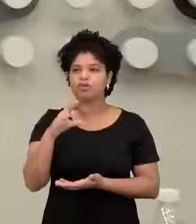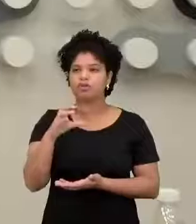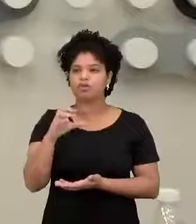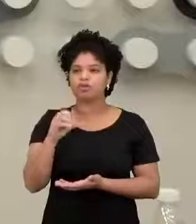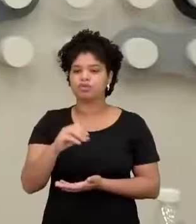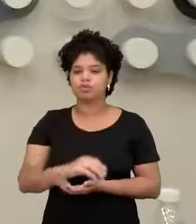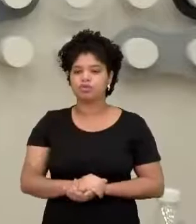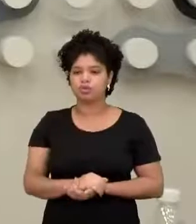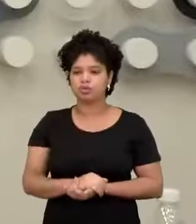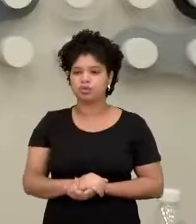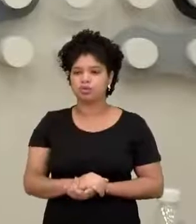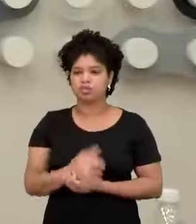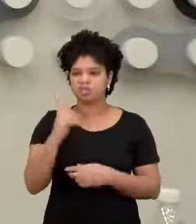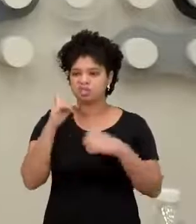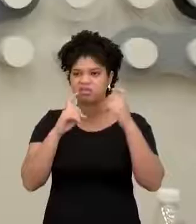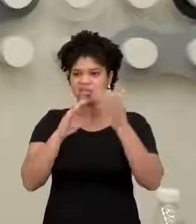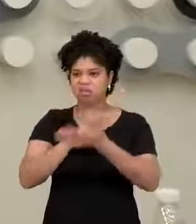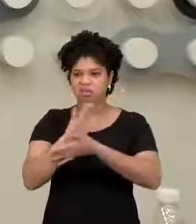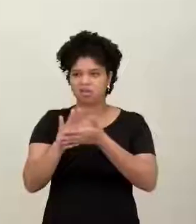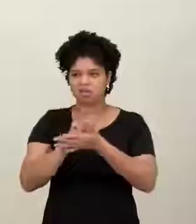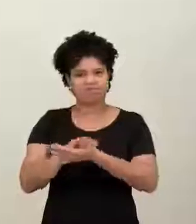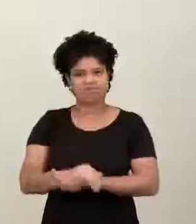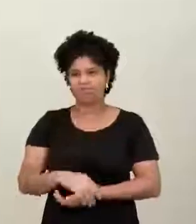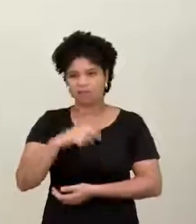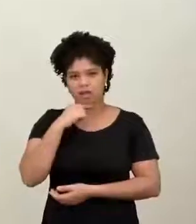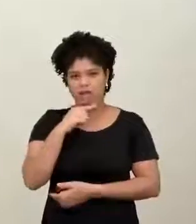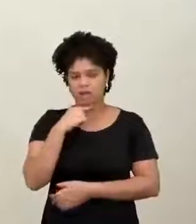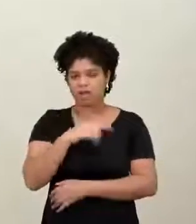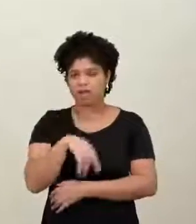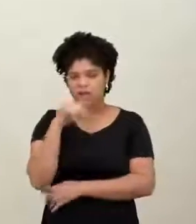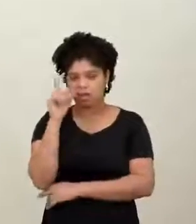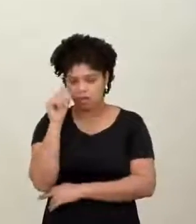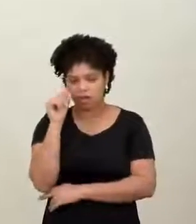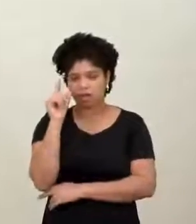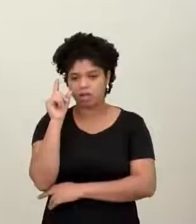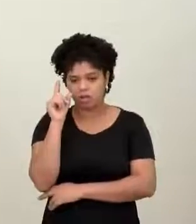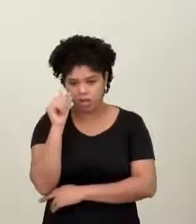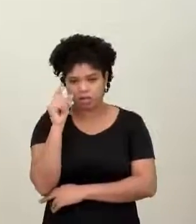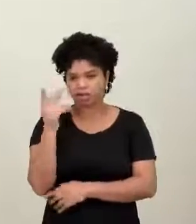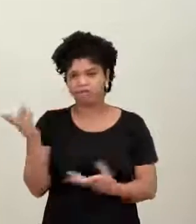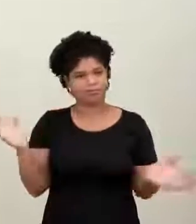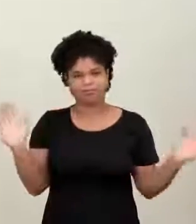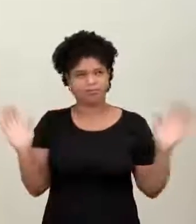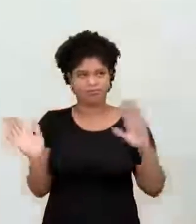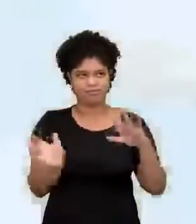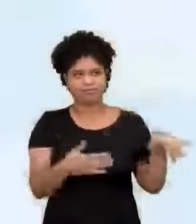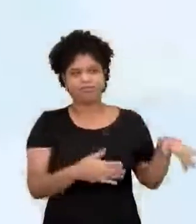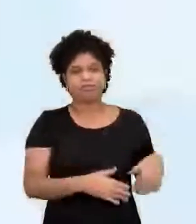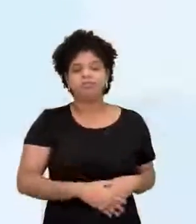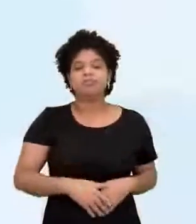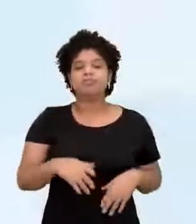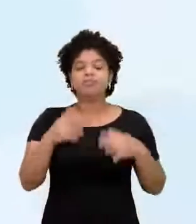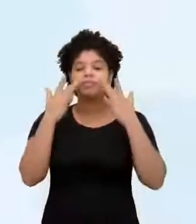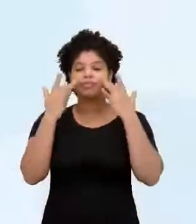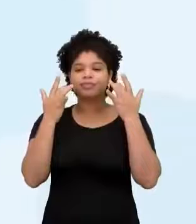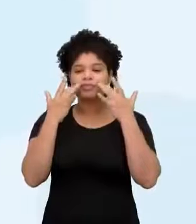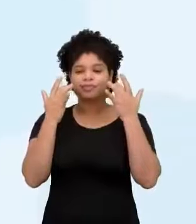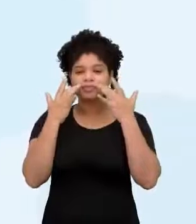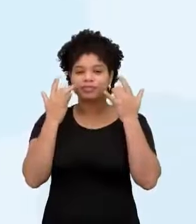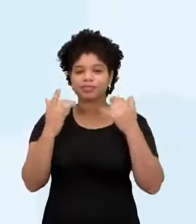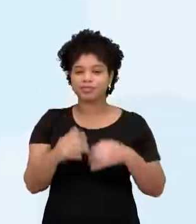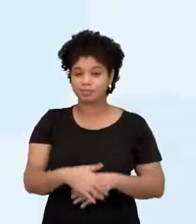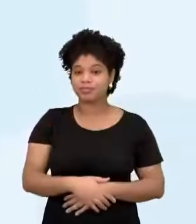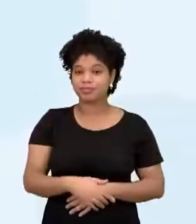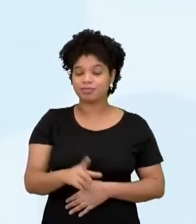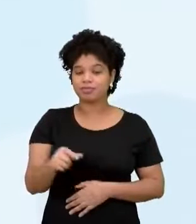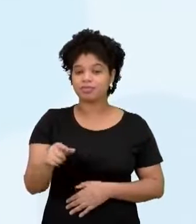sem expressão sem nenhuma, expressão muito nenhuma. difícil, Aí você né? acaba dormindo. E aí, o teatro, sabia, professora Maria Fernanda, que o